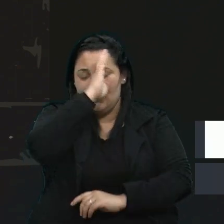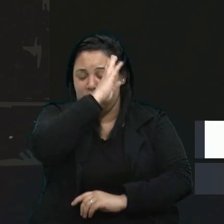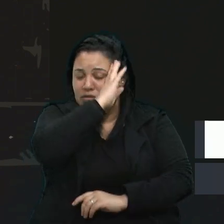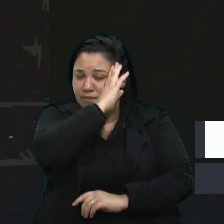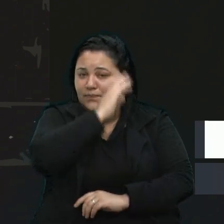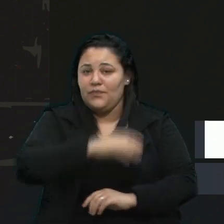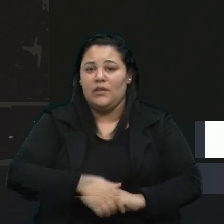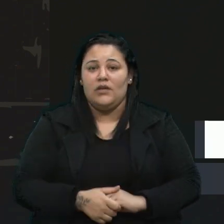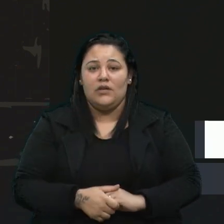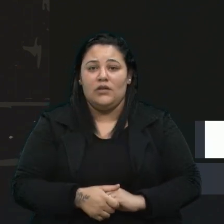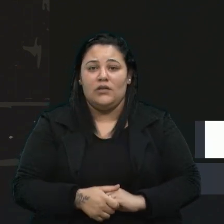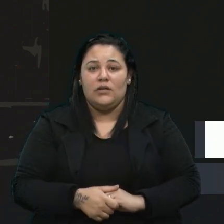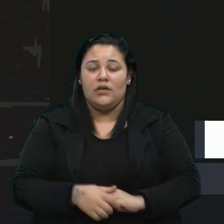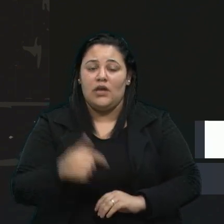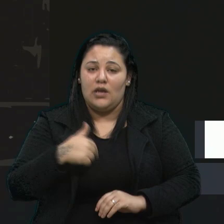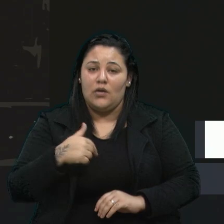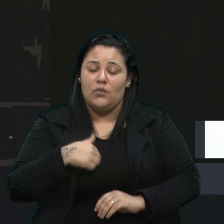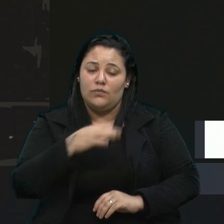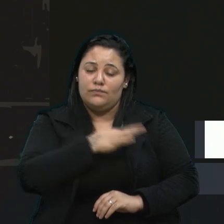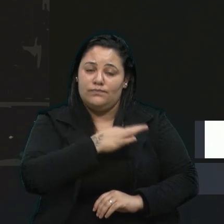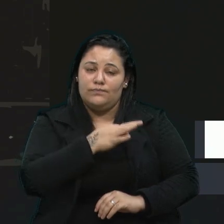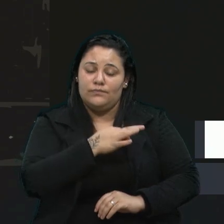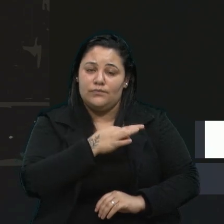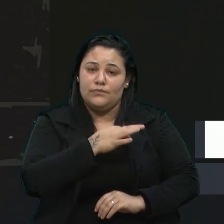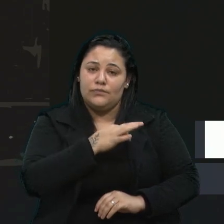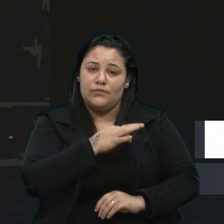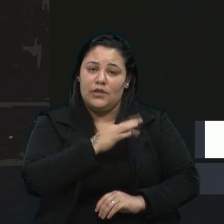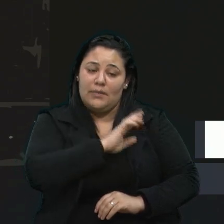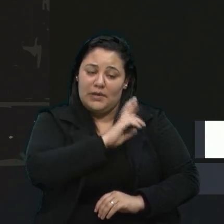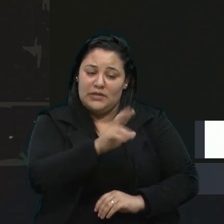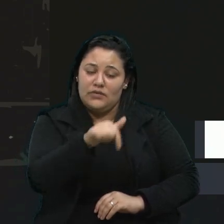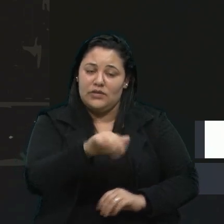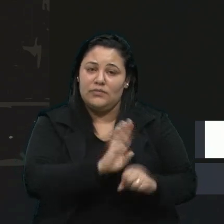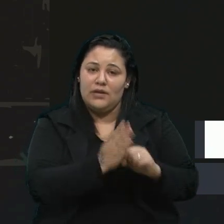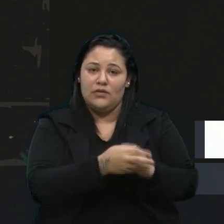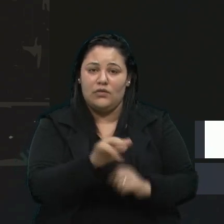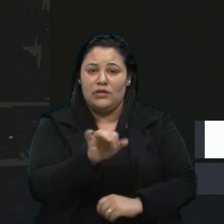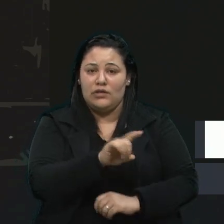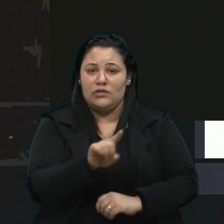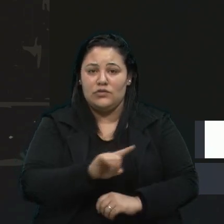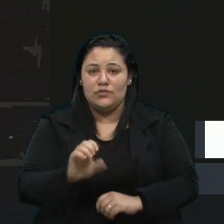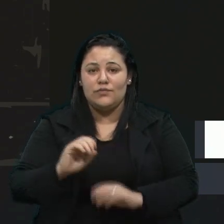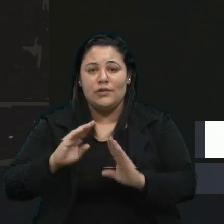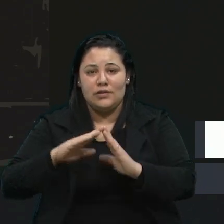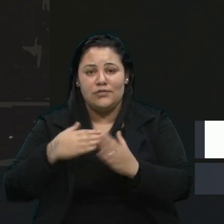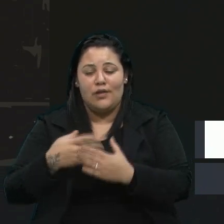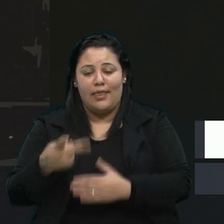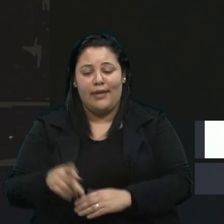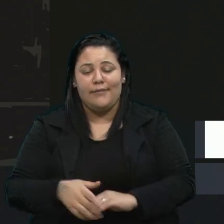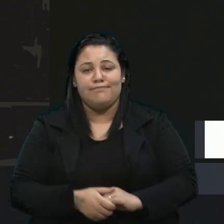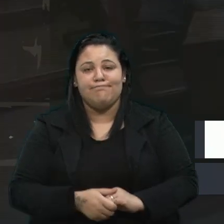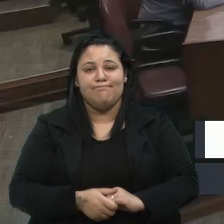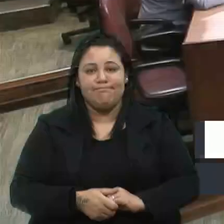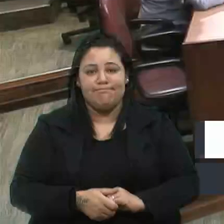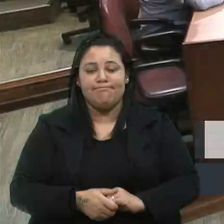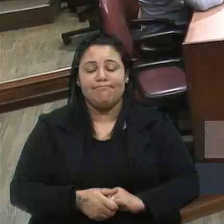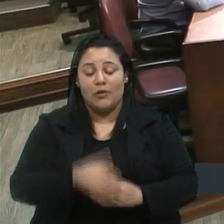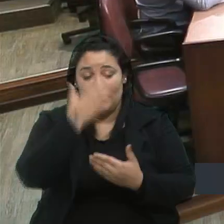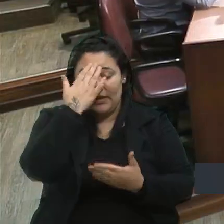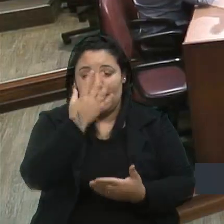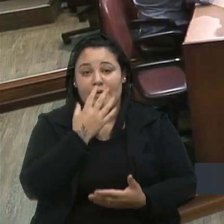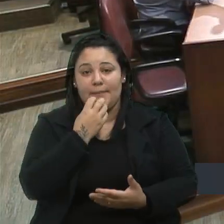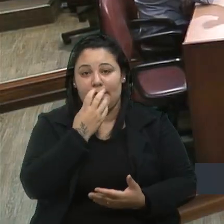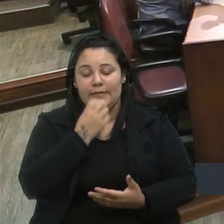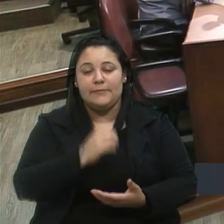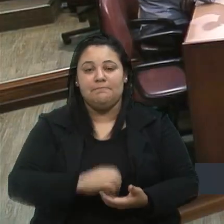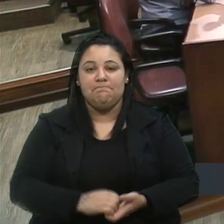como sendo aqui do Desvio Riso, e a escola é do Desvio Riso, fico à disposição. Muito obrigada, seu Camilles. Sempre às ordens, colega